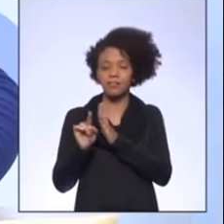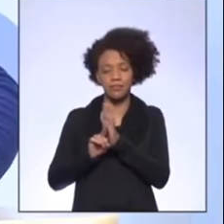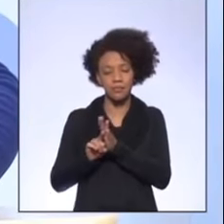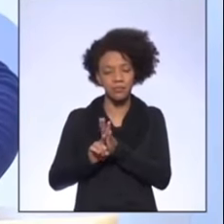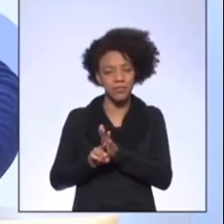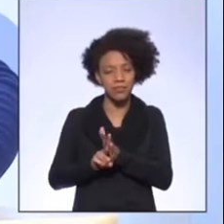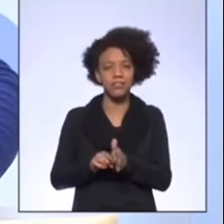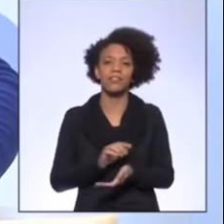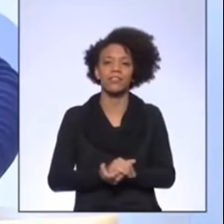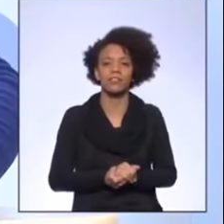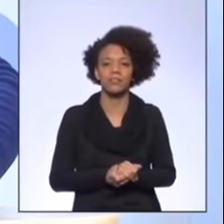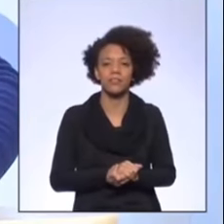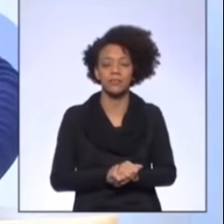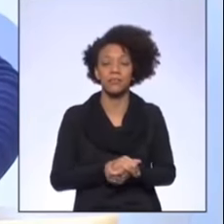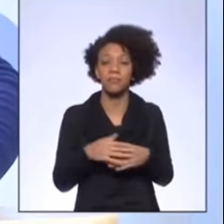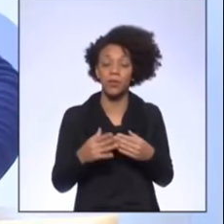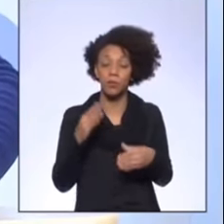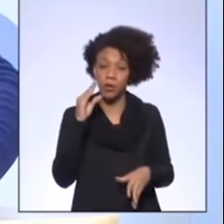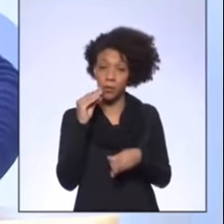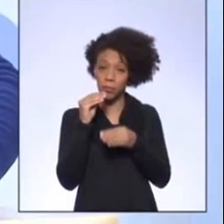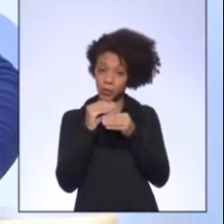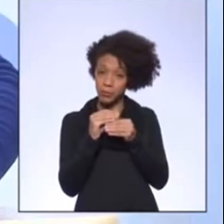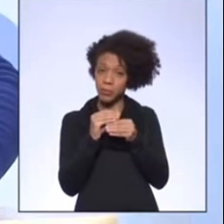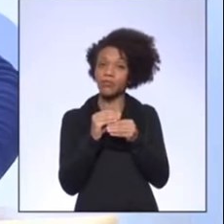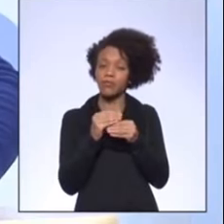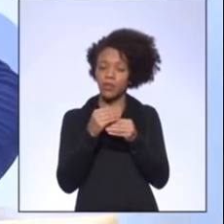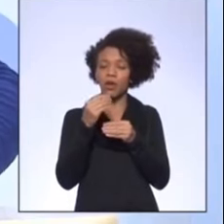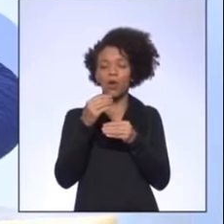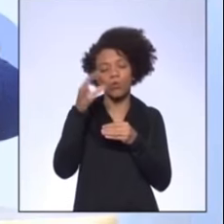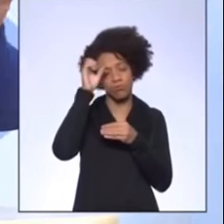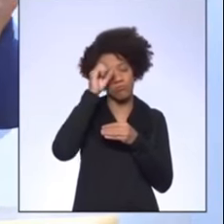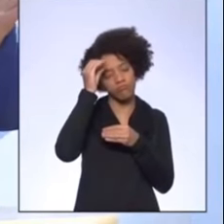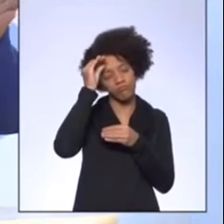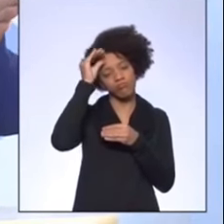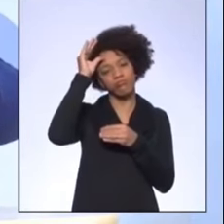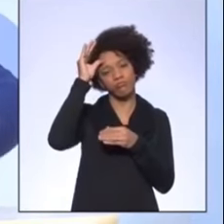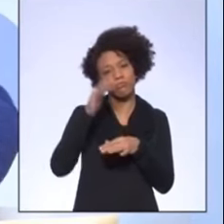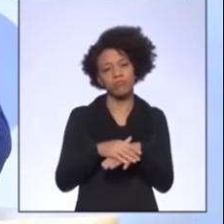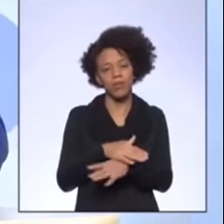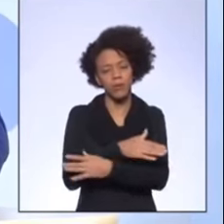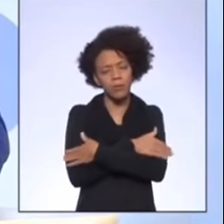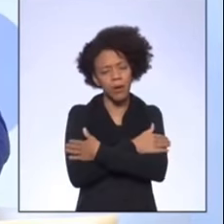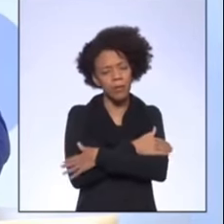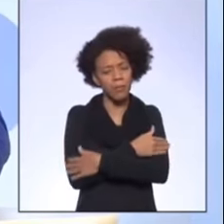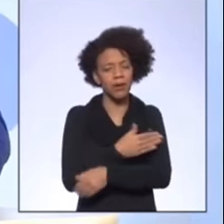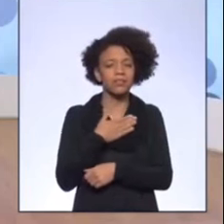pesquisas para complementar aí o conhecimento de vocês. Um abraço,